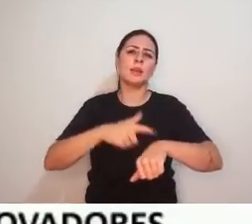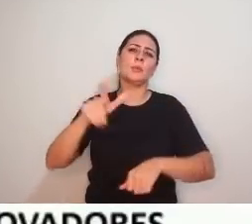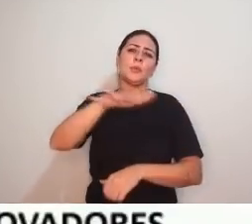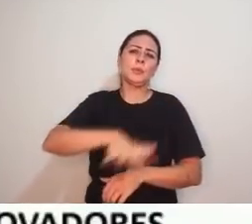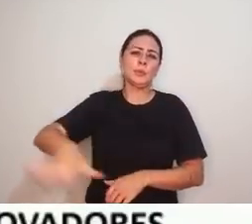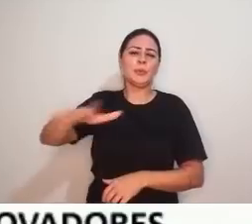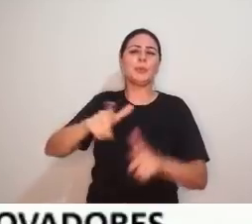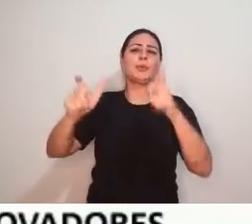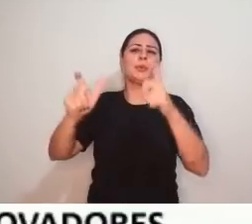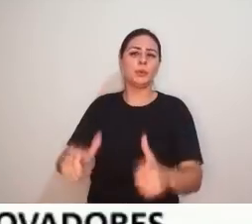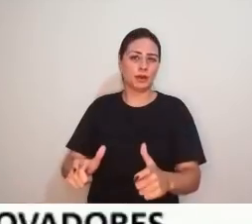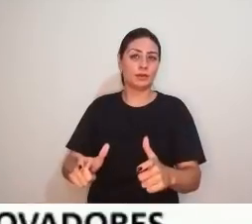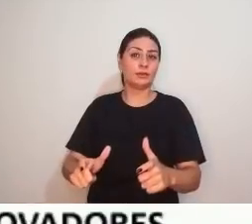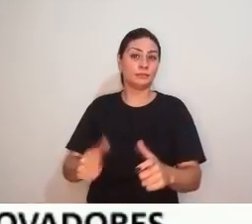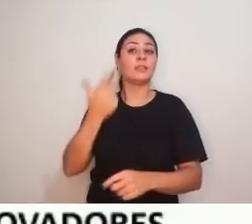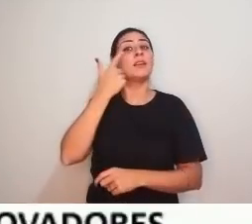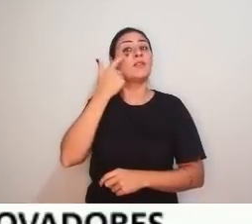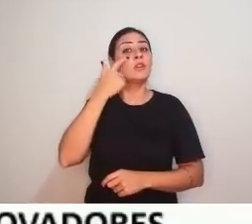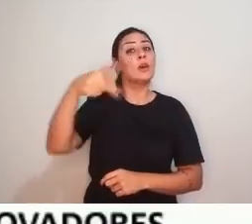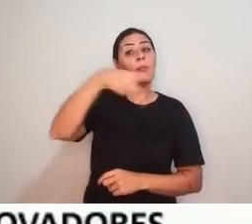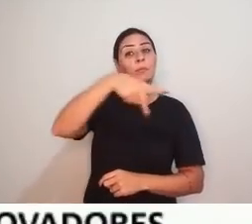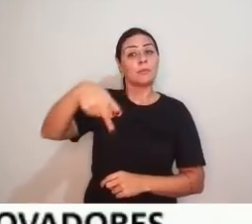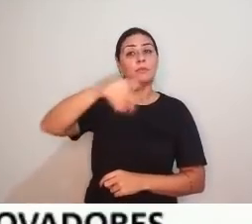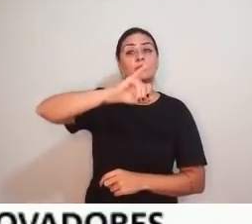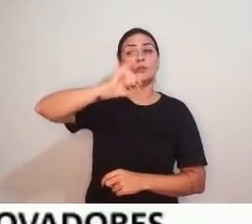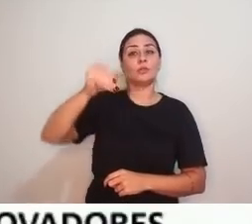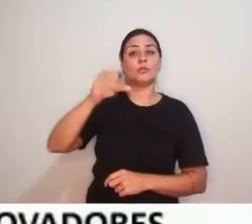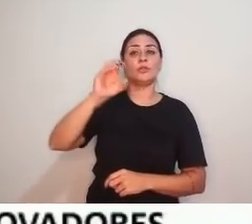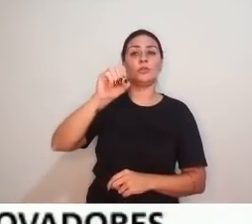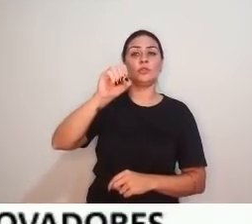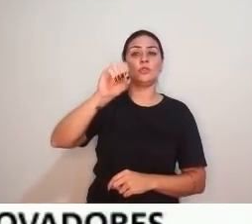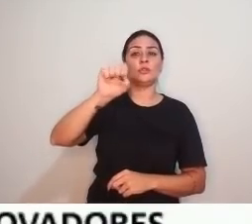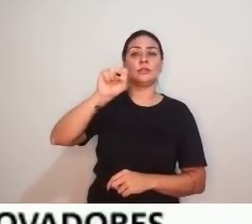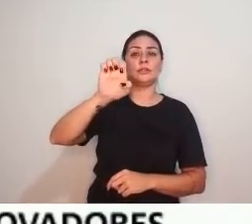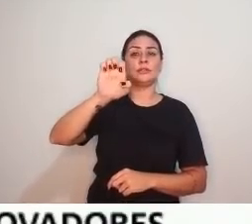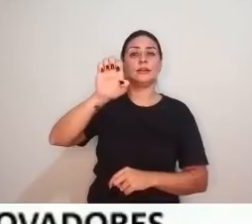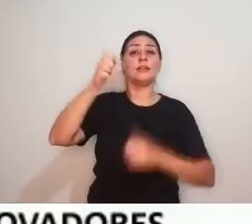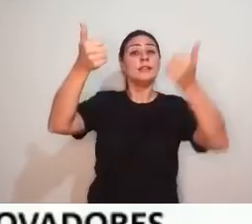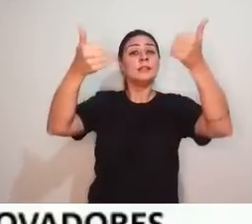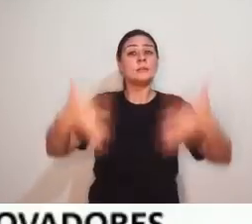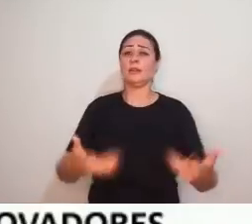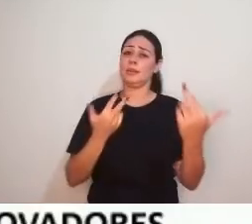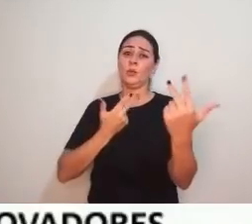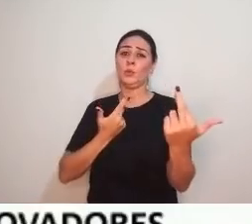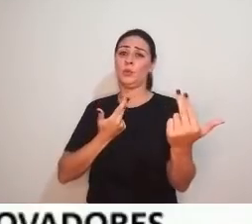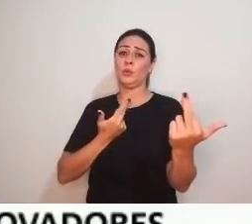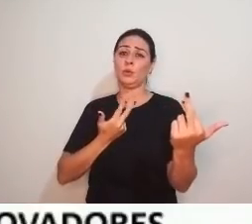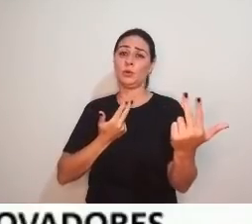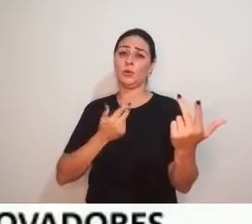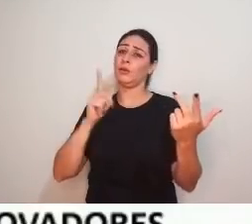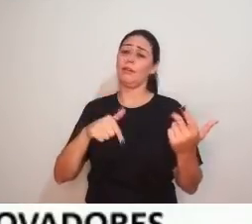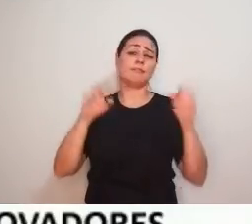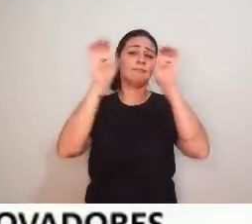tecnologias digitais. Veja que o professor José traz os mesmos componentes que eu falei lá no começo, que é um